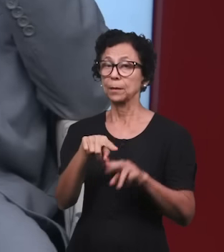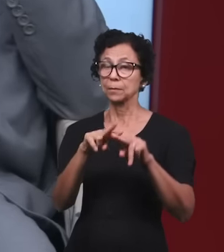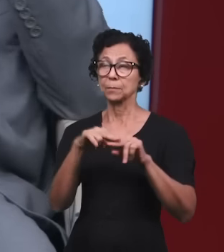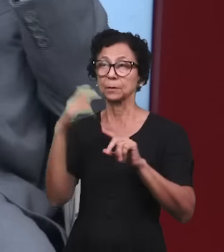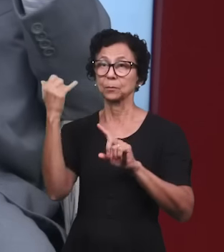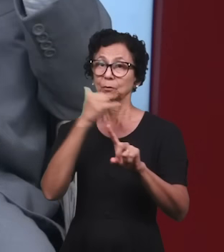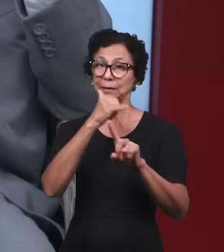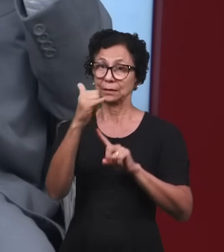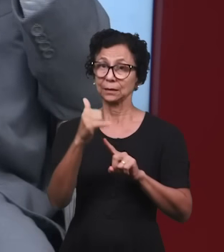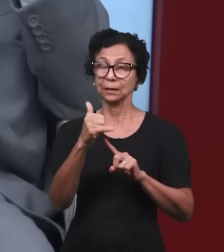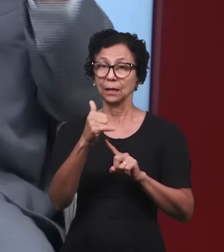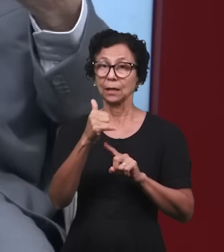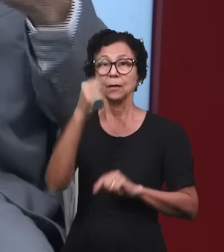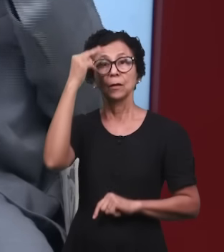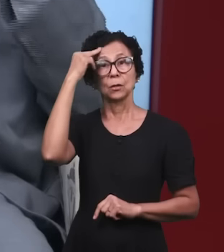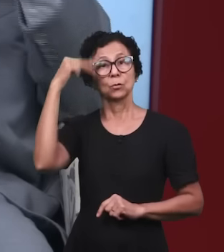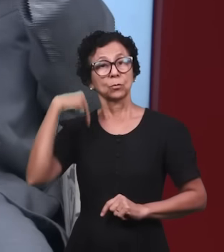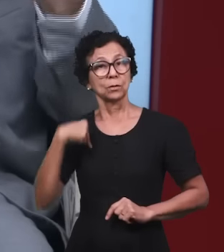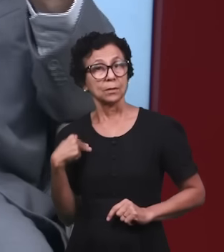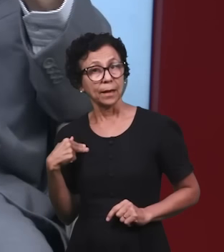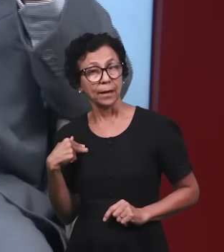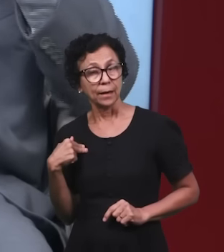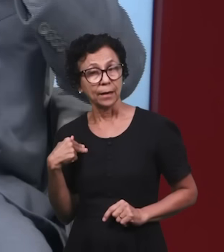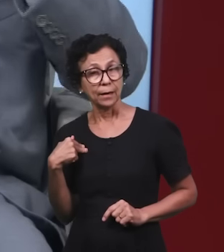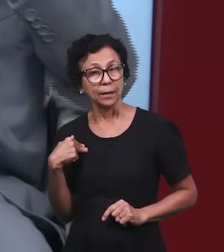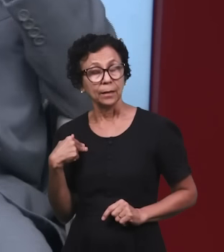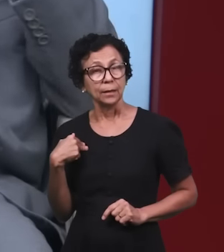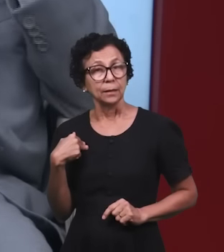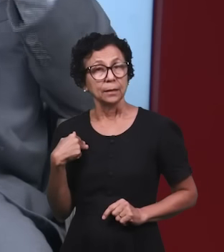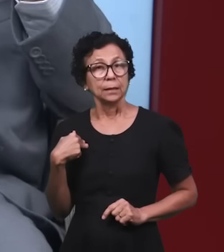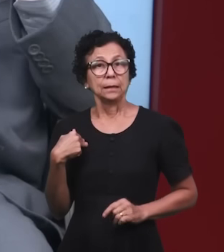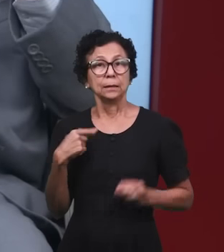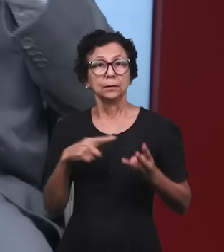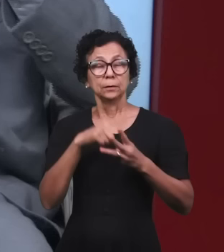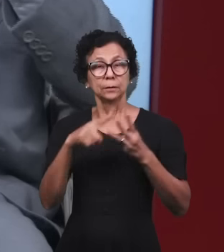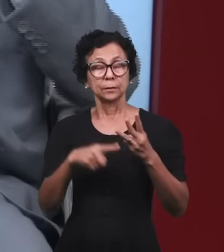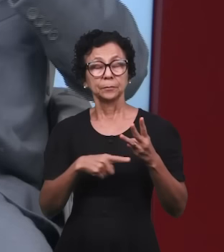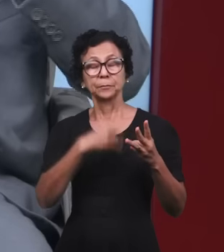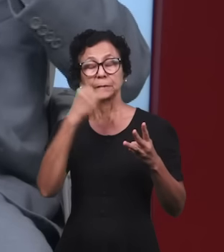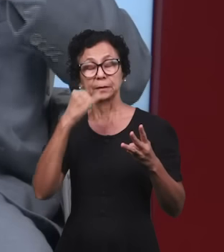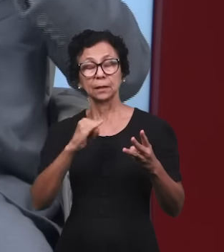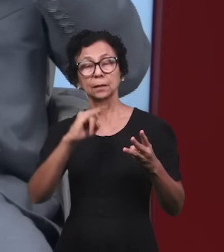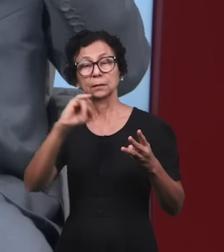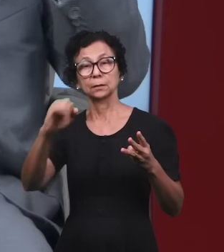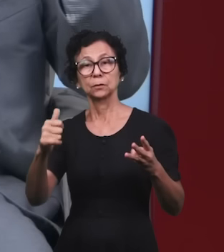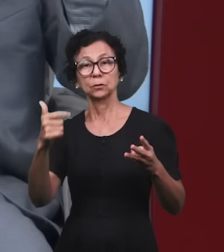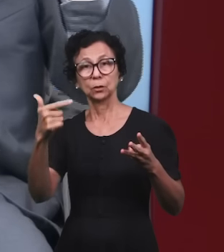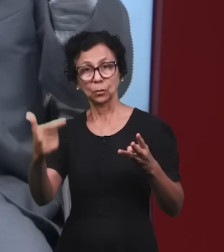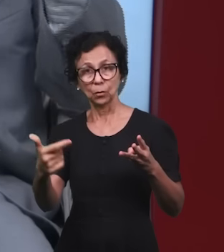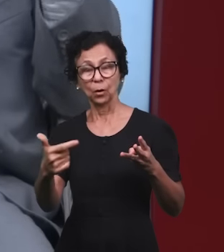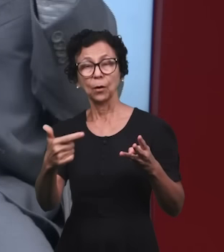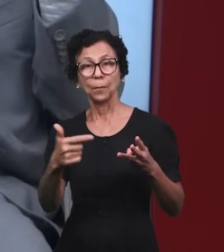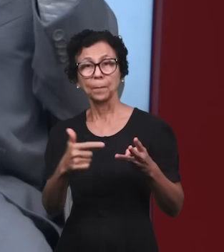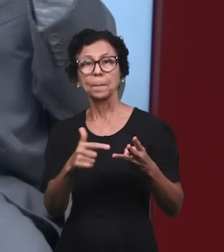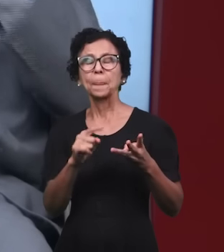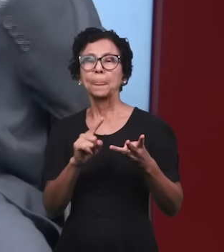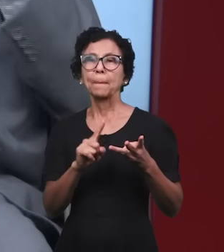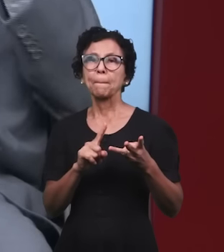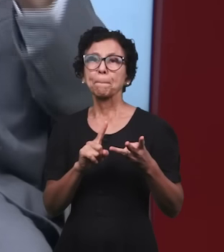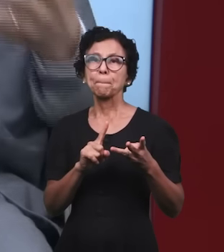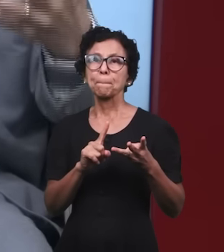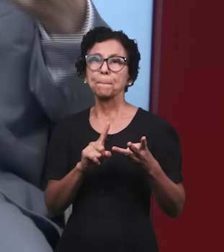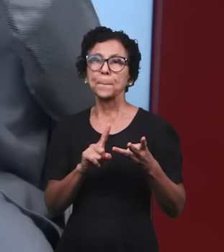aliado à descendência de Abraão, Isaque e Jacó, havia outro critério, que era a unção espiritual.